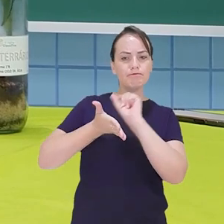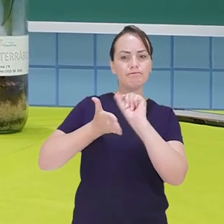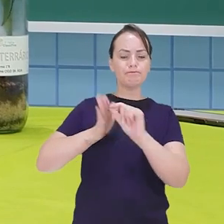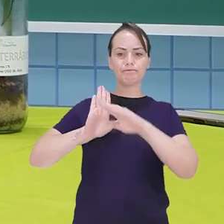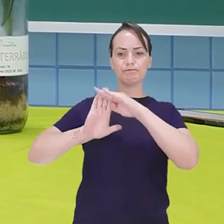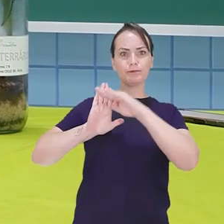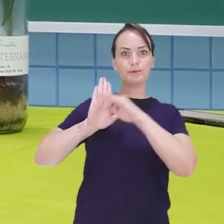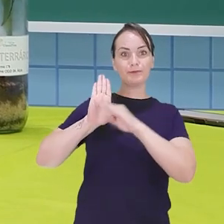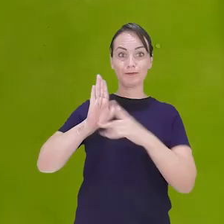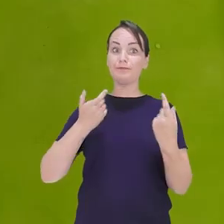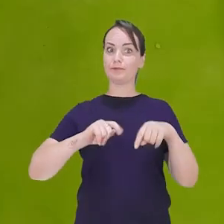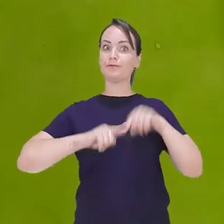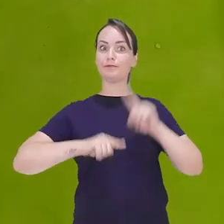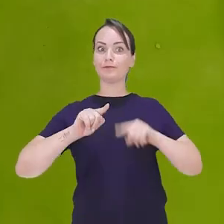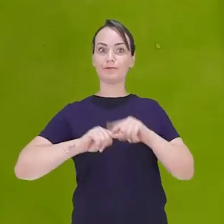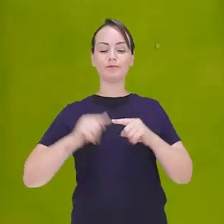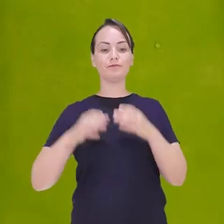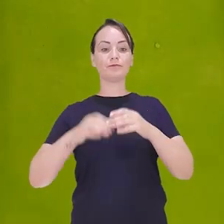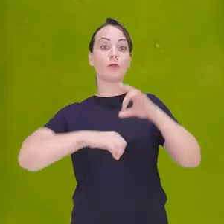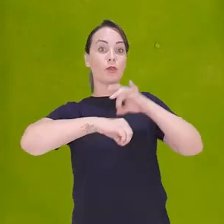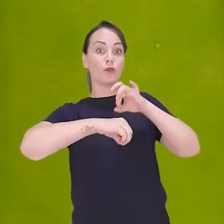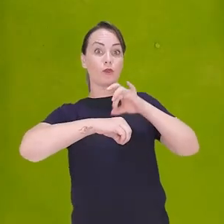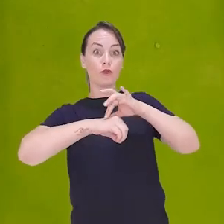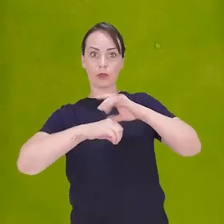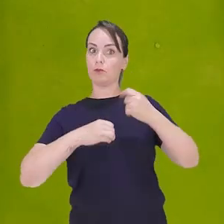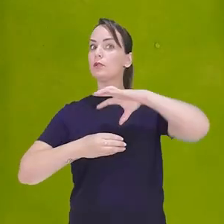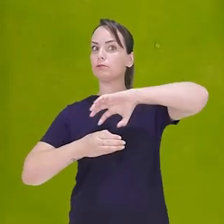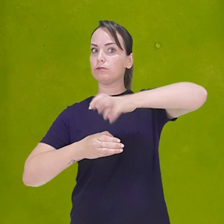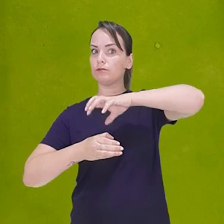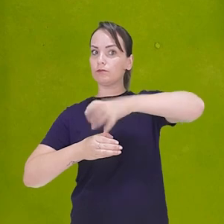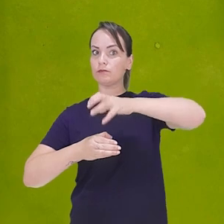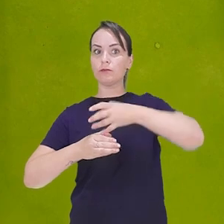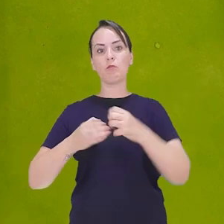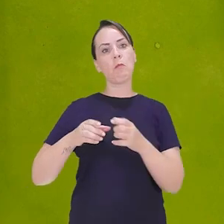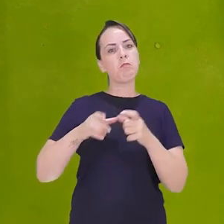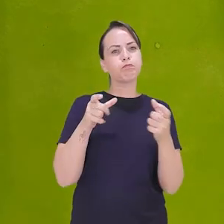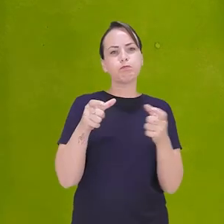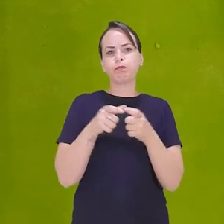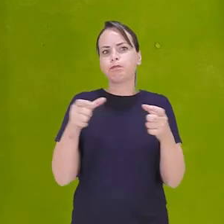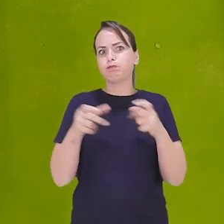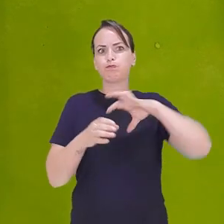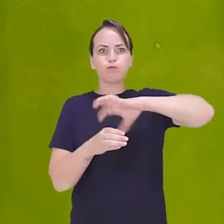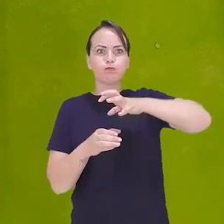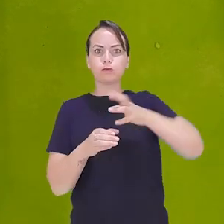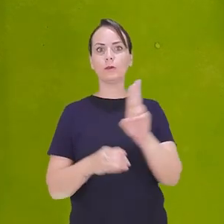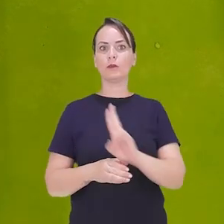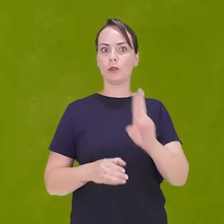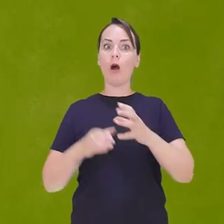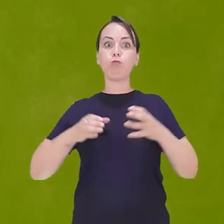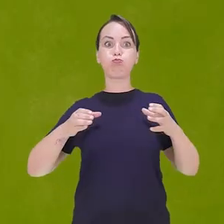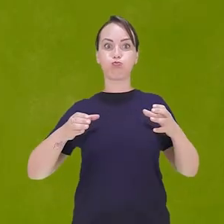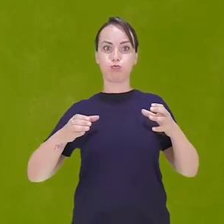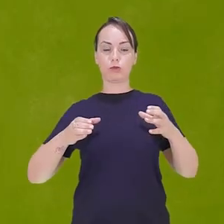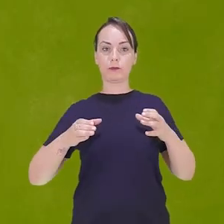vamos precisar para essa oficina. Um pote de vidro com tampa, podendo ser grande ou pequeno. Nesse caso, utilizamos o